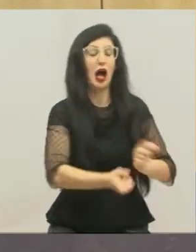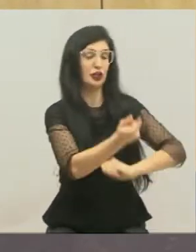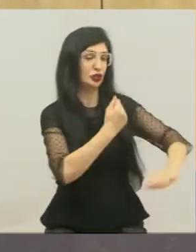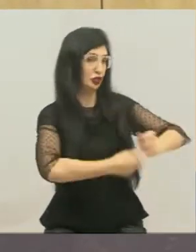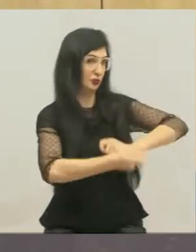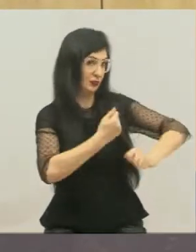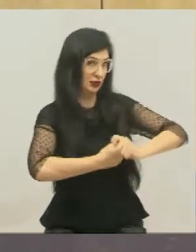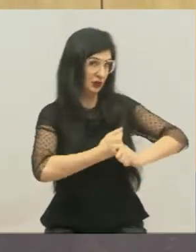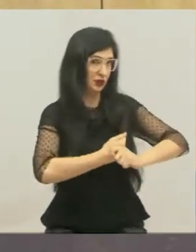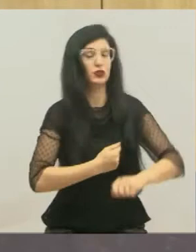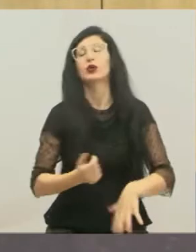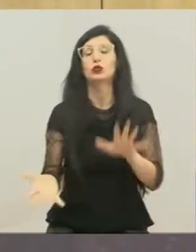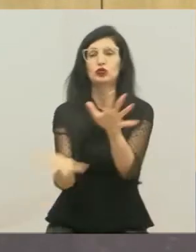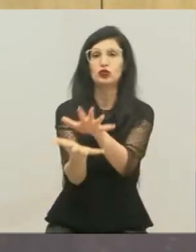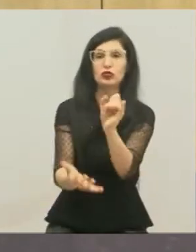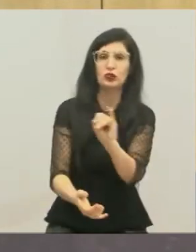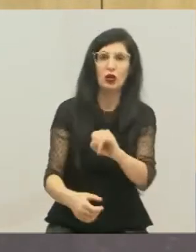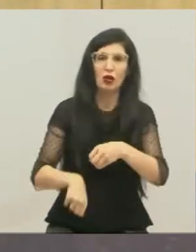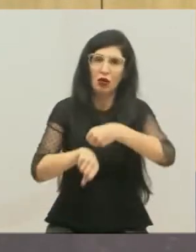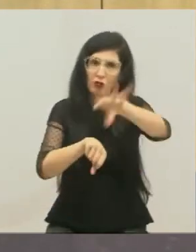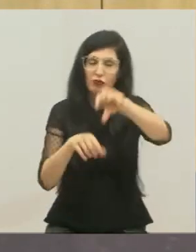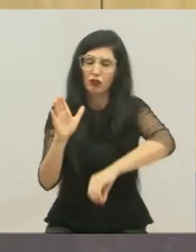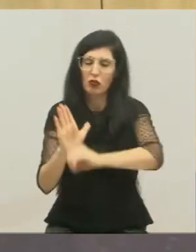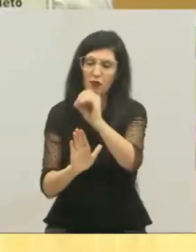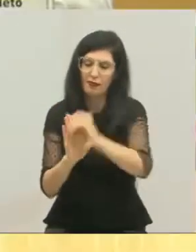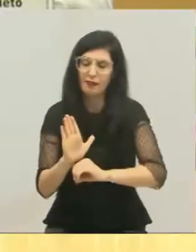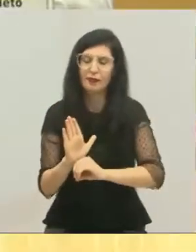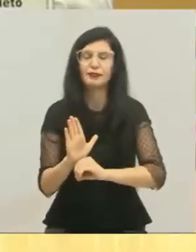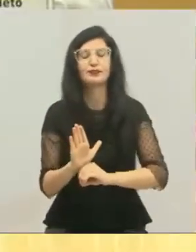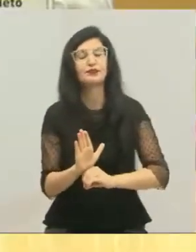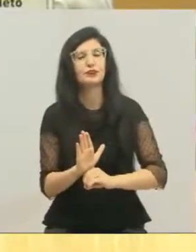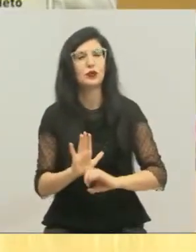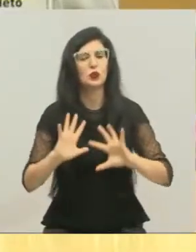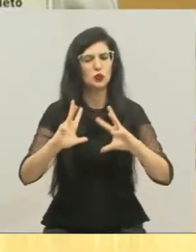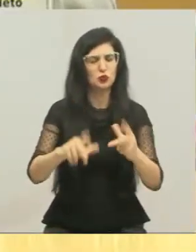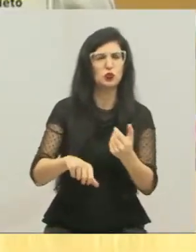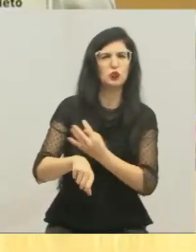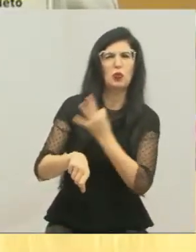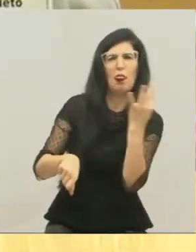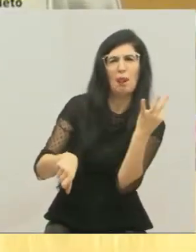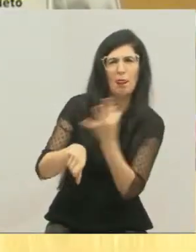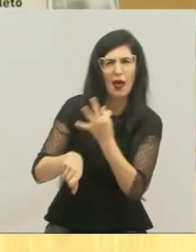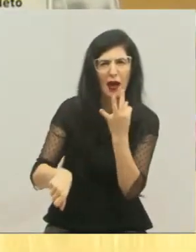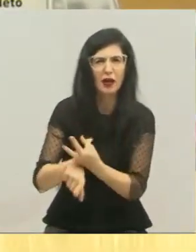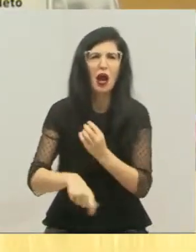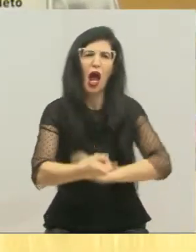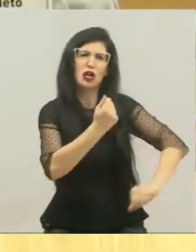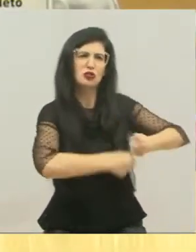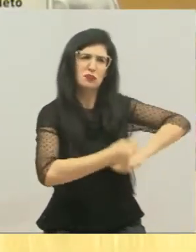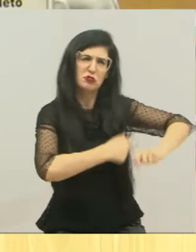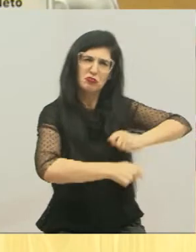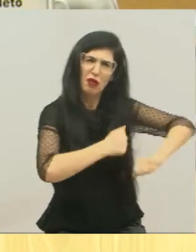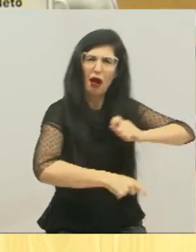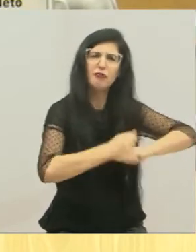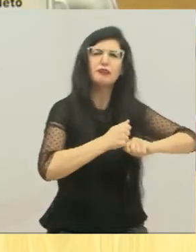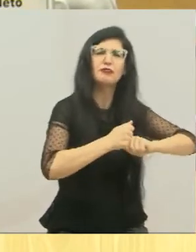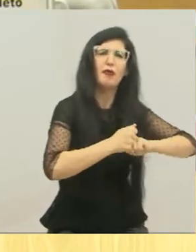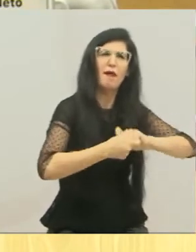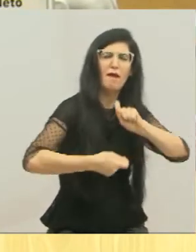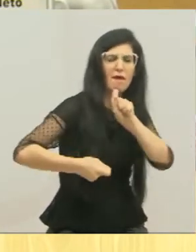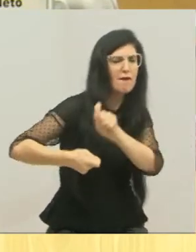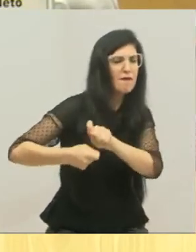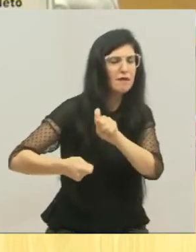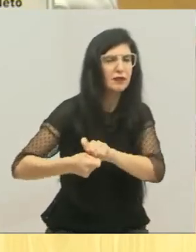encaminhou ofício solicitando a cooperação técnica, material, administrativa e operacional para a implantação de